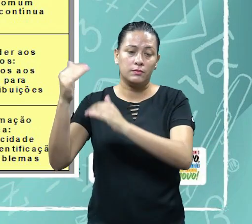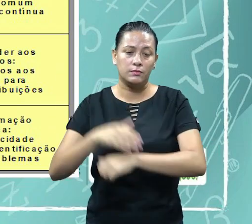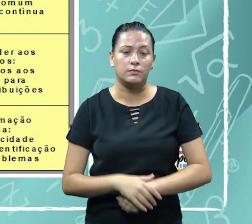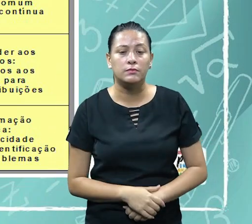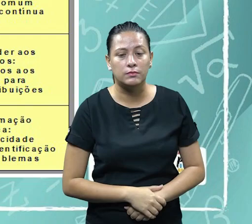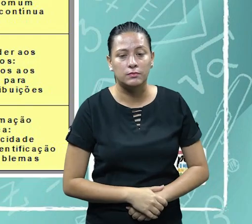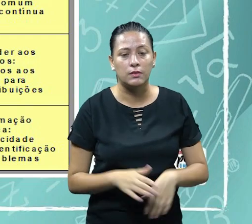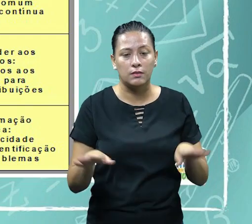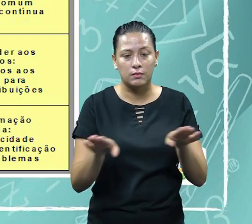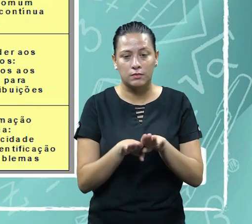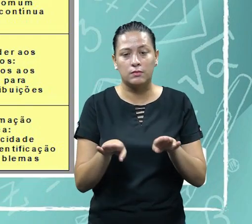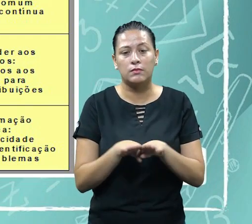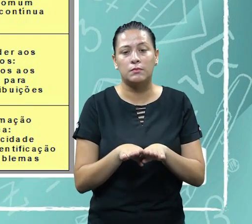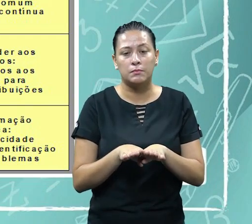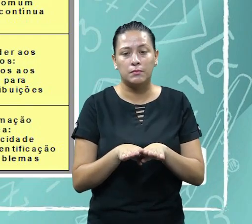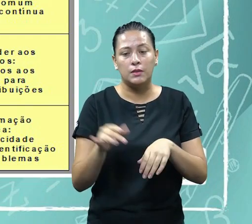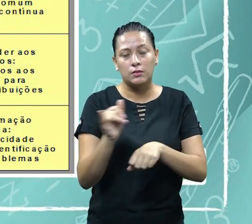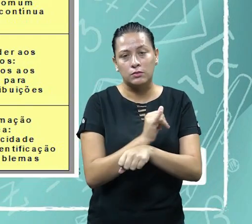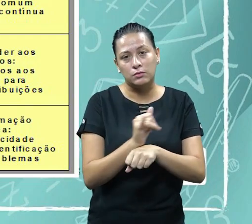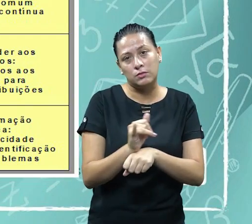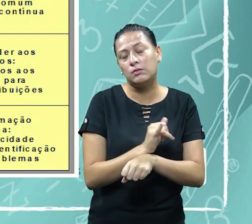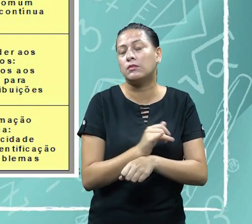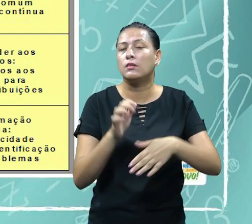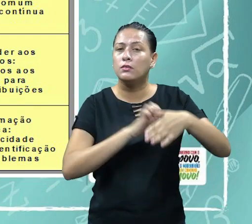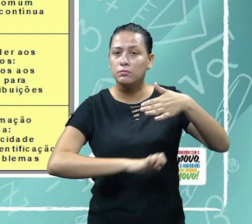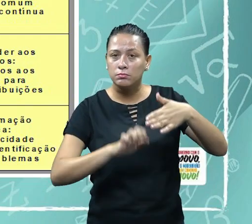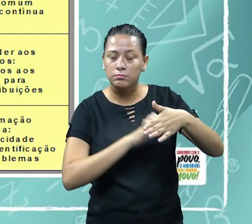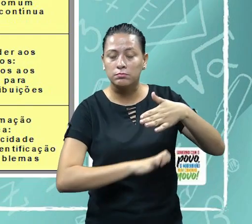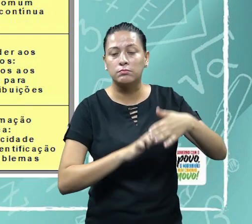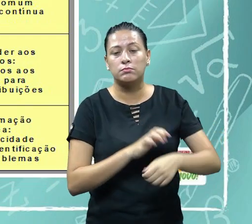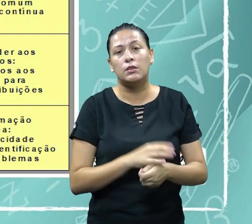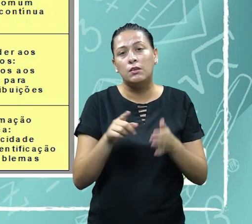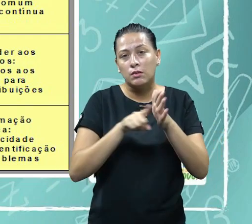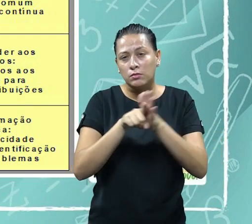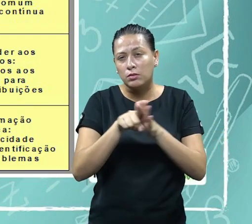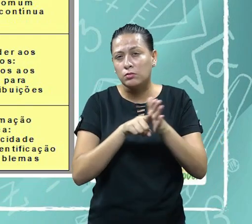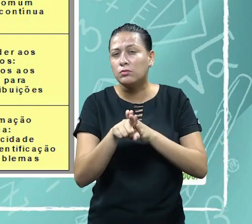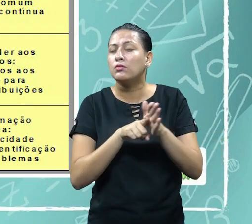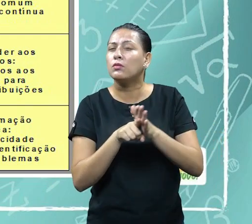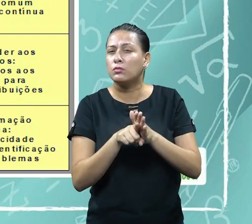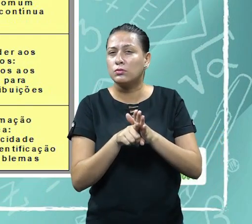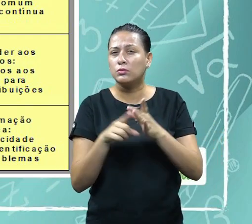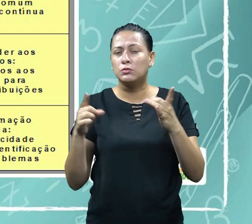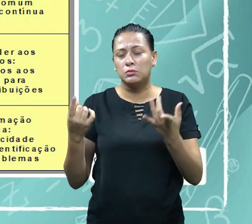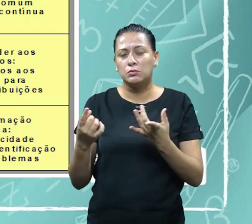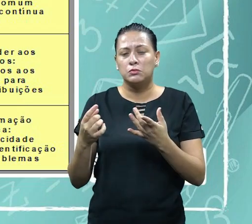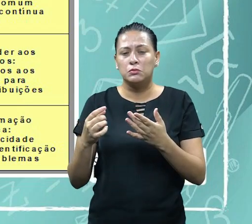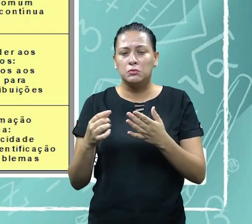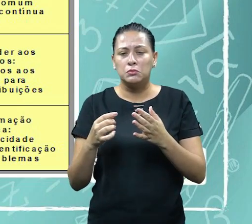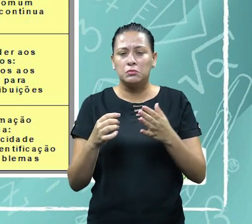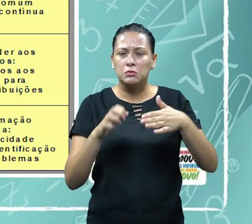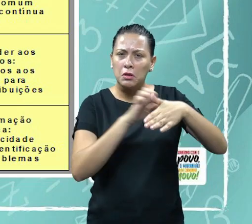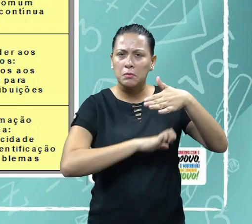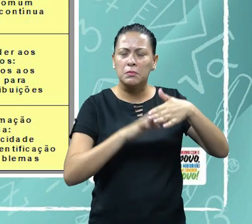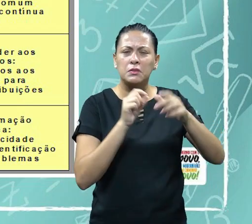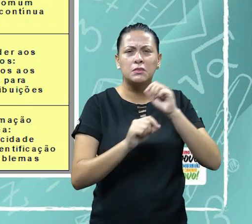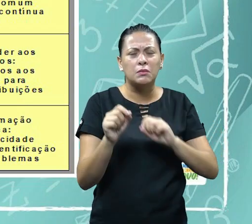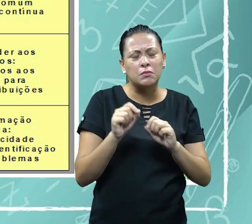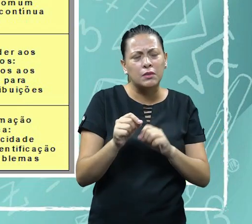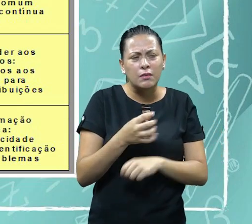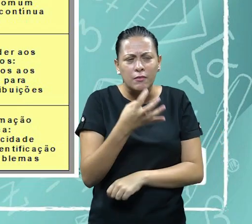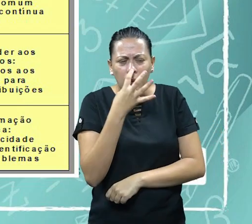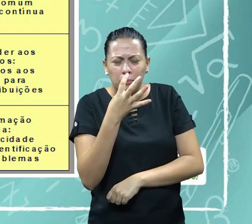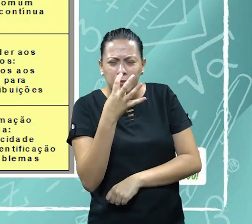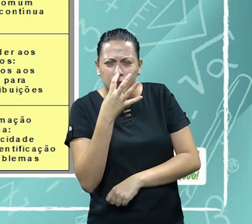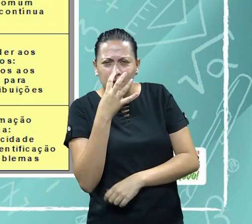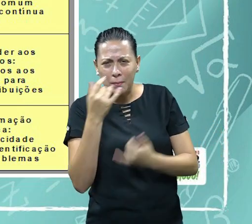vai desenvolver, ajuste das estratégias de RH, estratégia empresarial, diagnóstico organizacional. O que é esse diagnóstico organizacional, Guterres? Analisar,